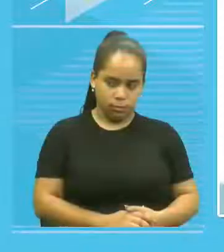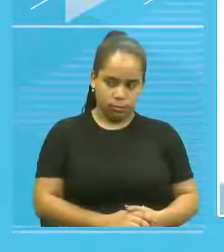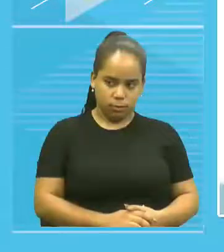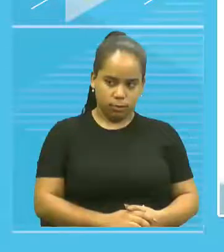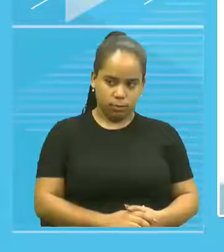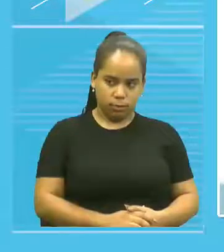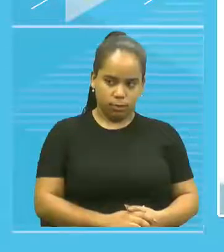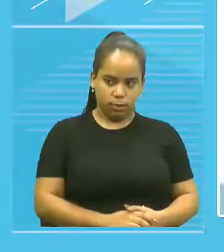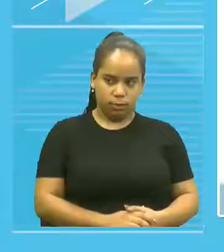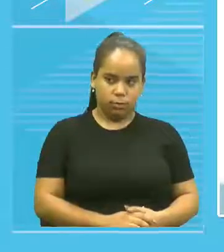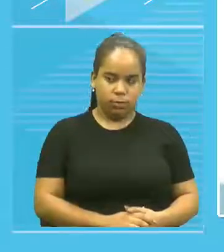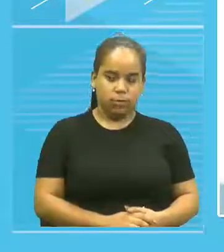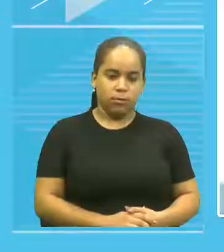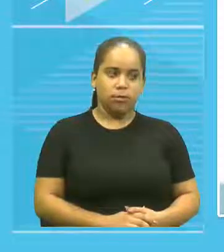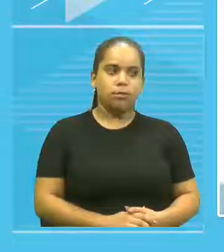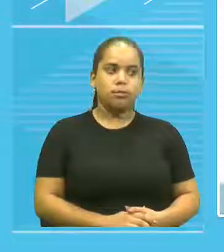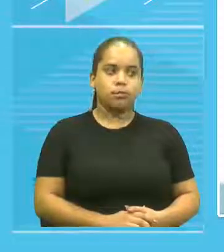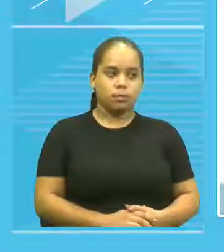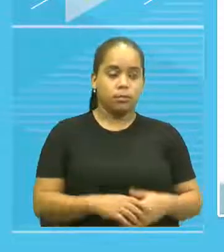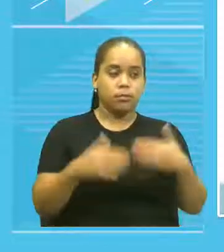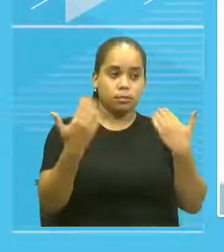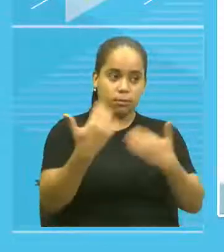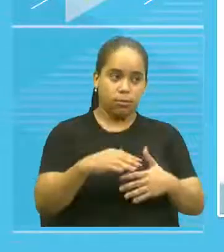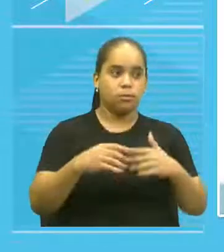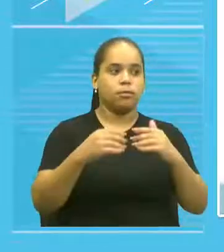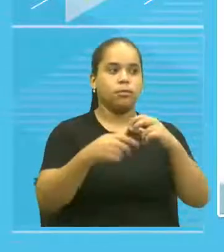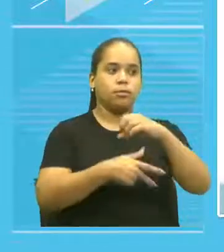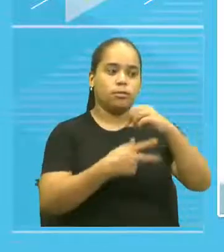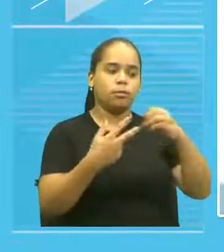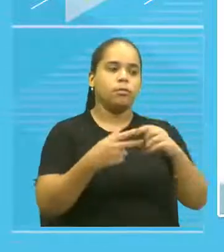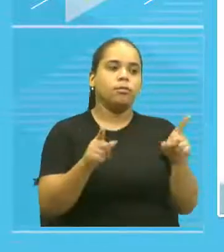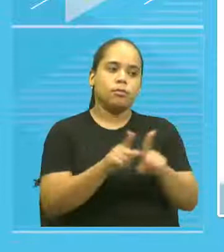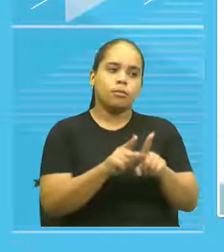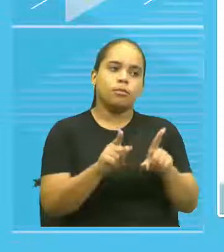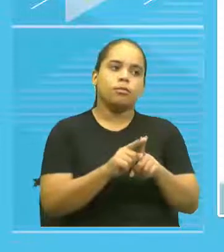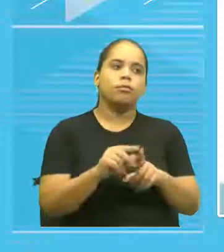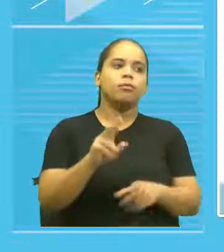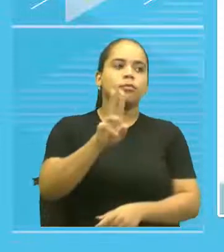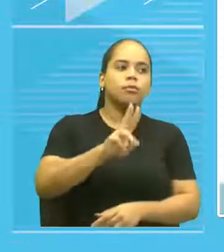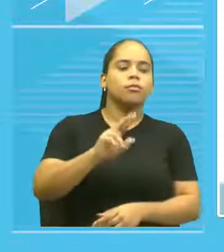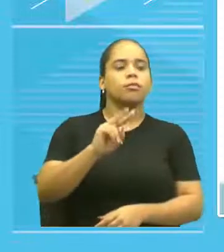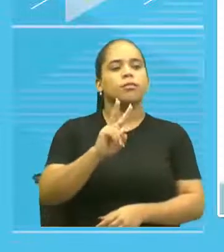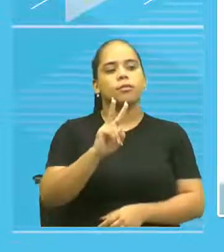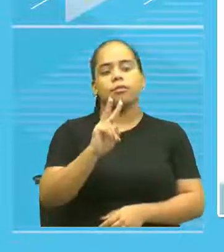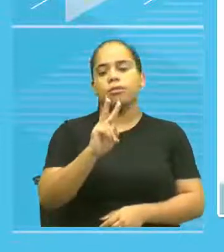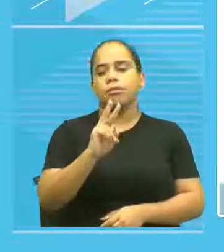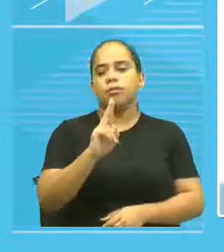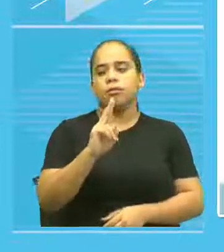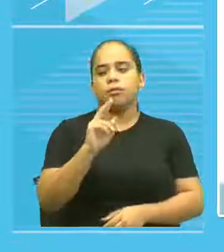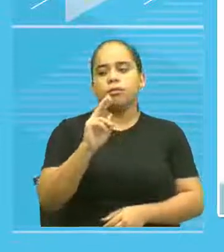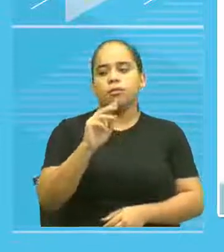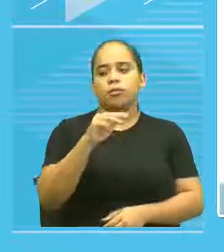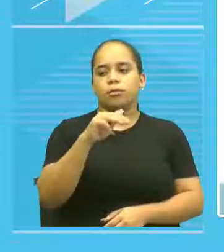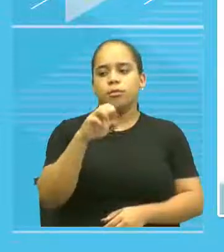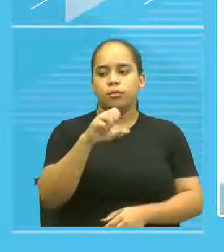e a prova do Enem bom e muitas vezes a da Vunesp né Por exemplo comportam esse